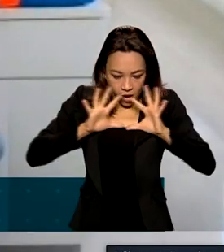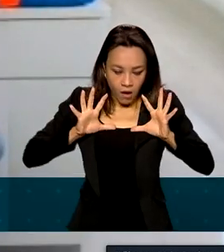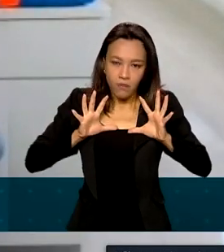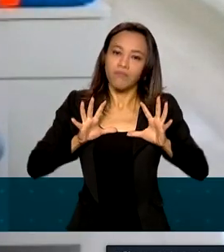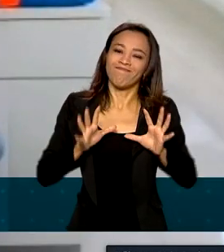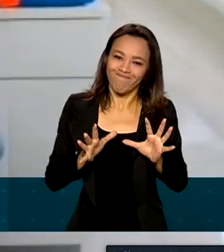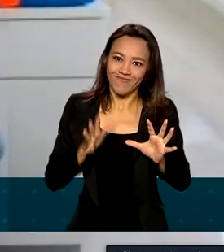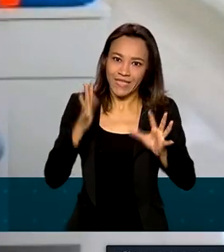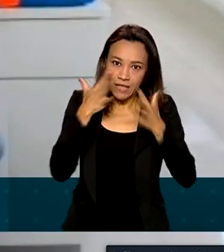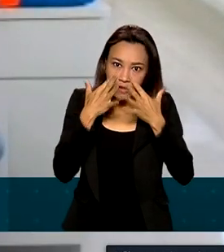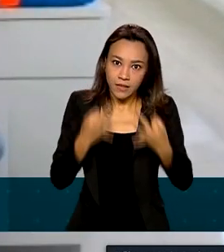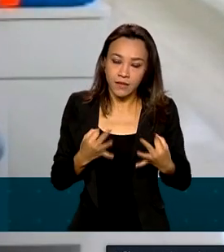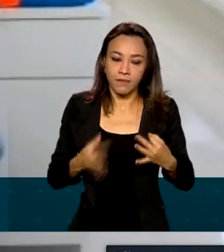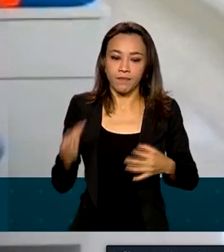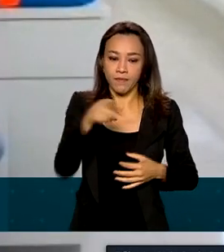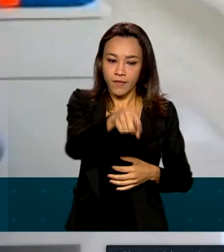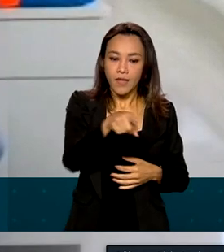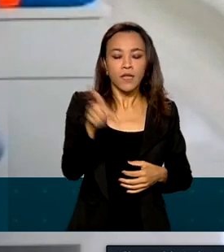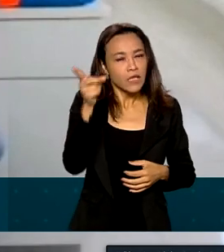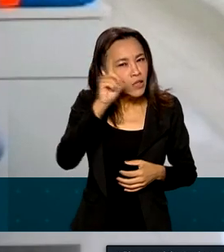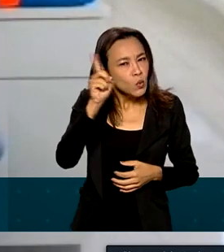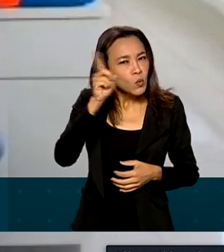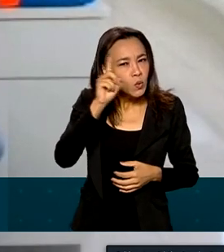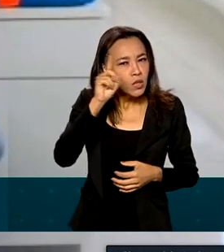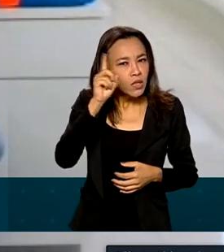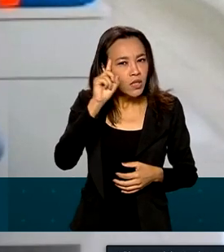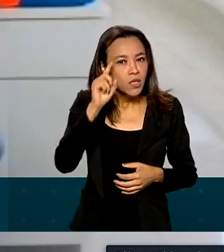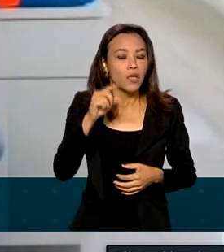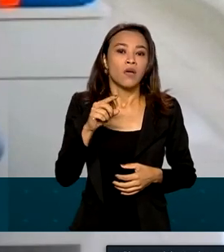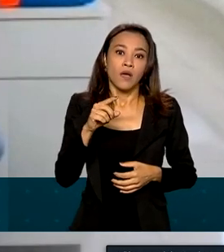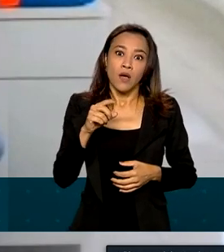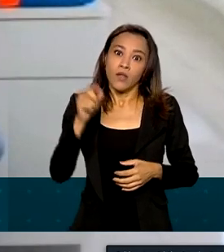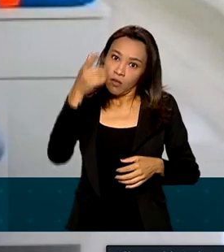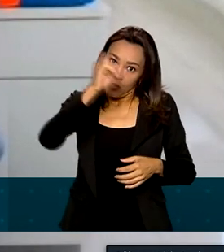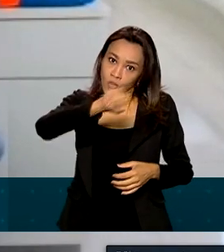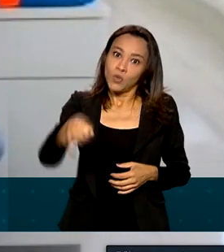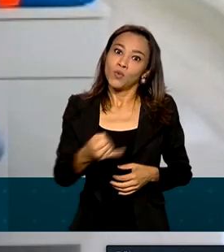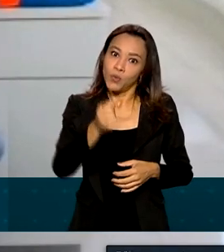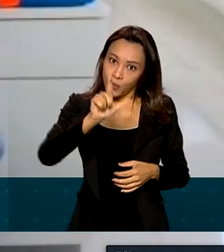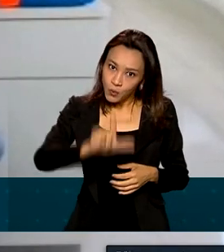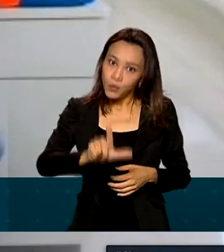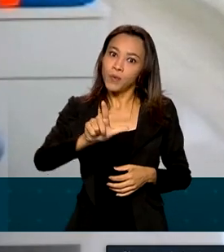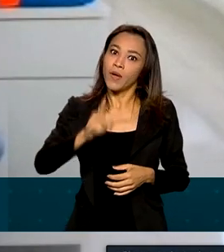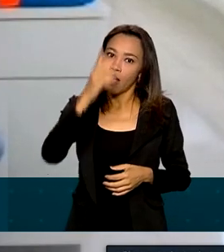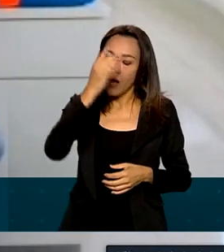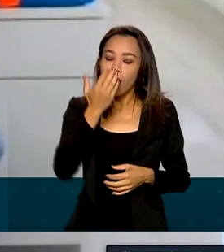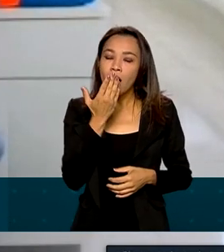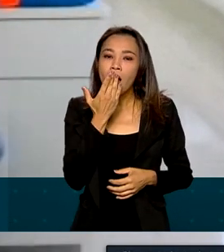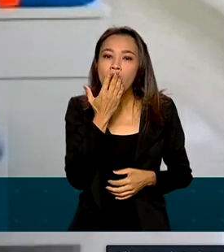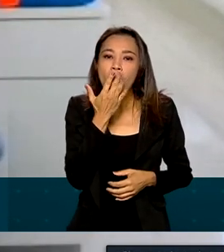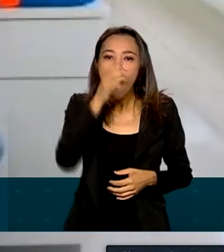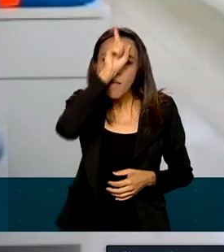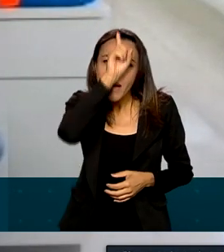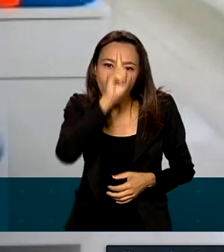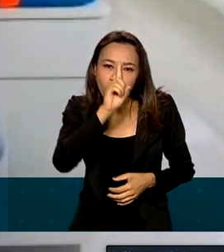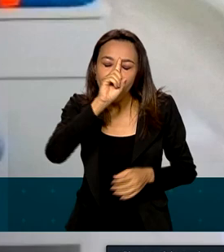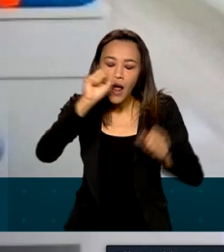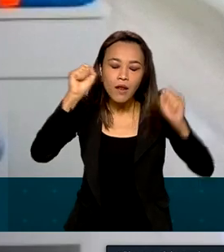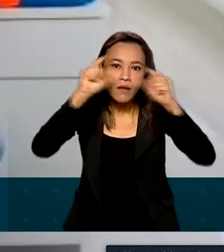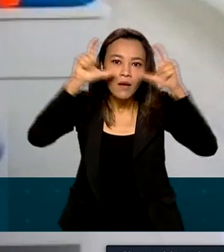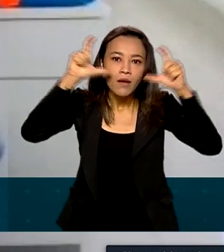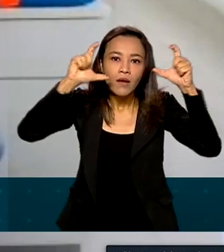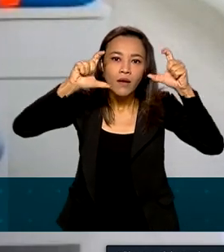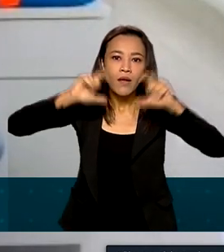deve ser diária né Nós estamos aqui no Julho Amarelo Oi e ele acaba sendo